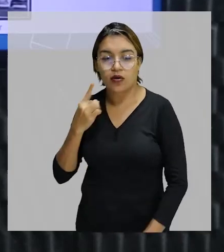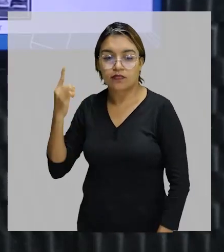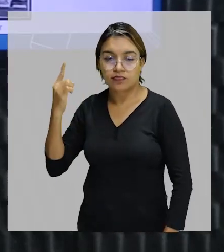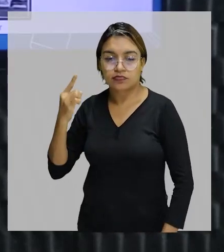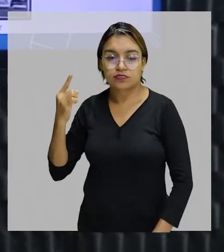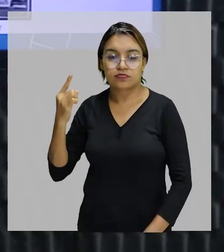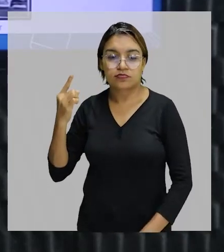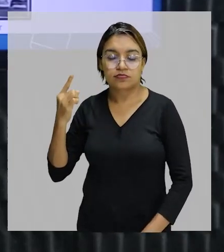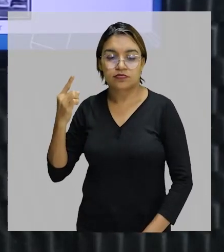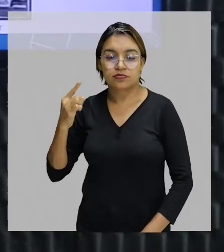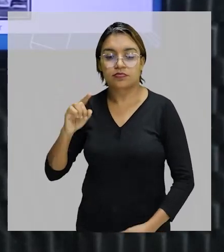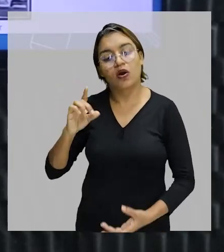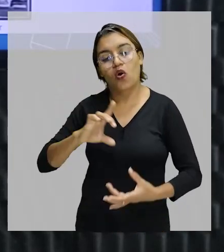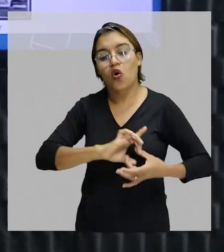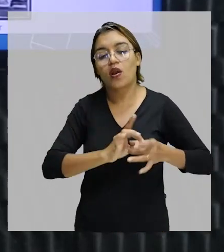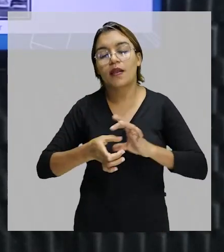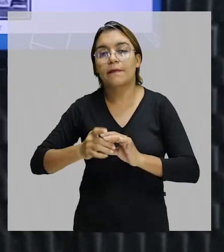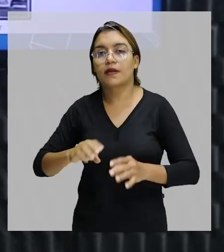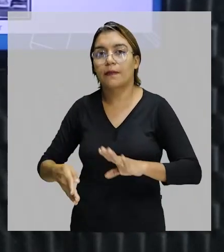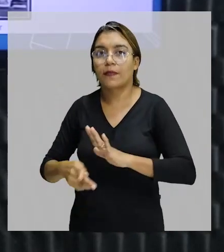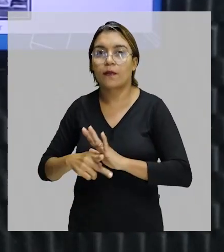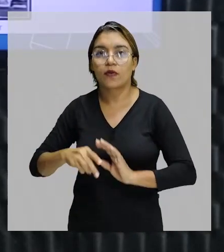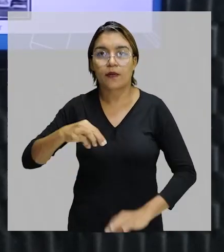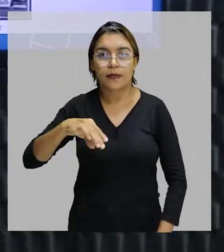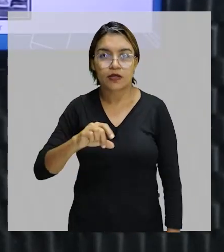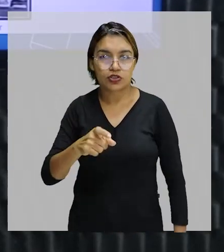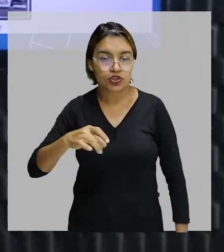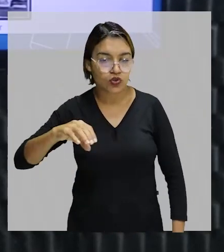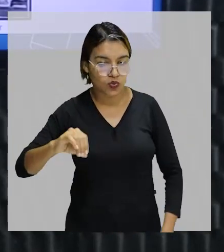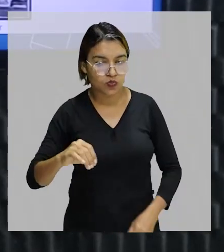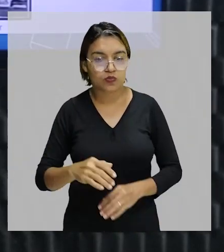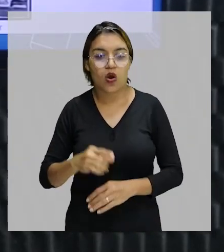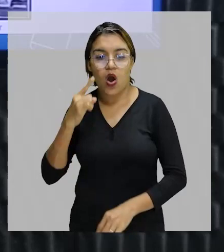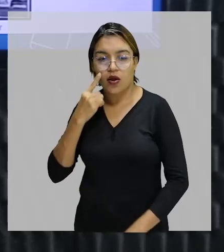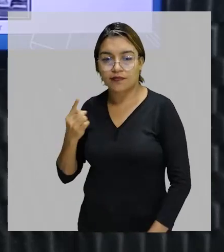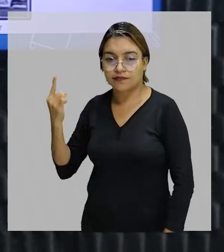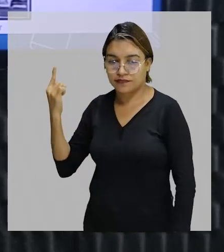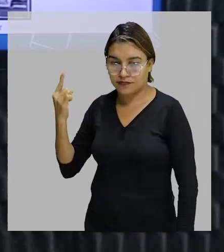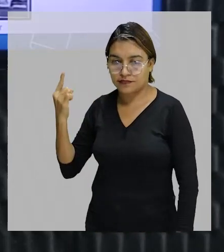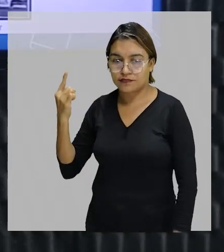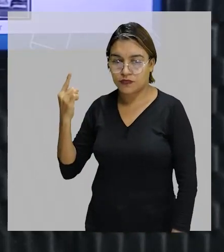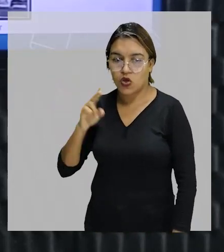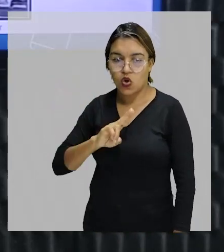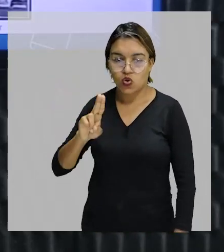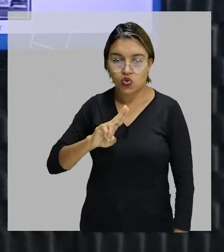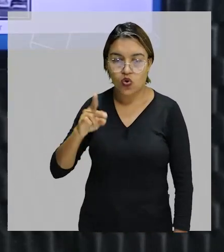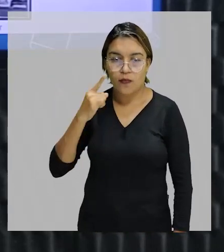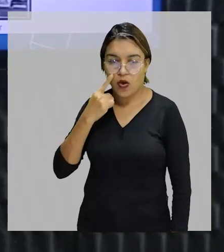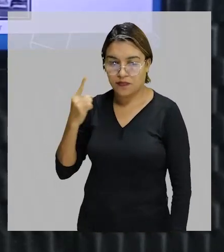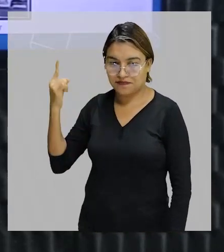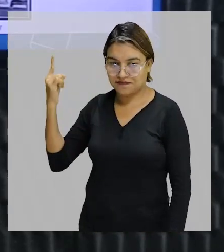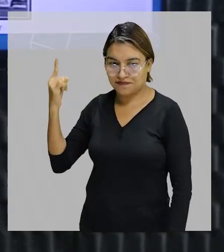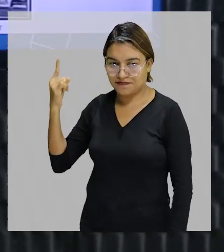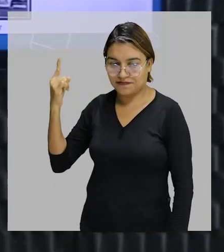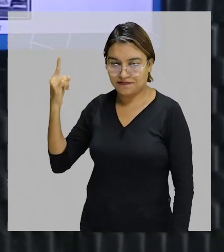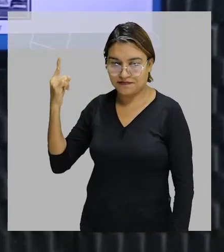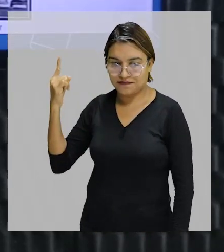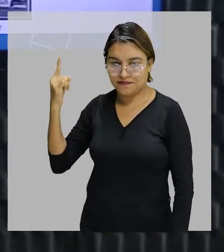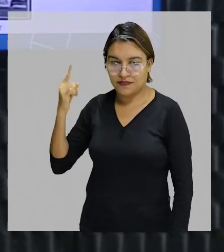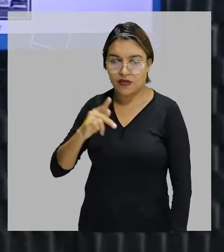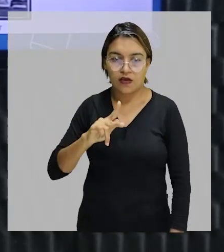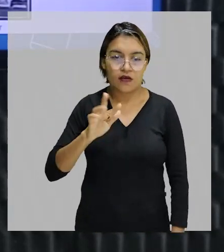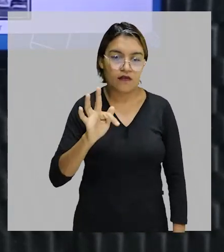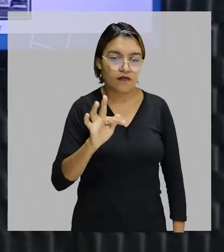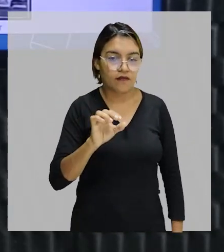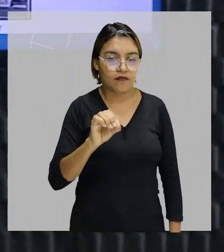saltou 2,24 metros. Fosbury Flop, o nome do salto, que é esse salto que eles utilizam hoje. Interessante desse tipo